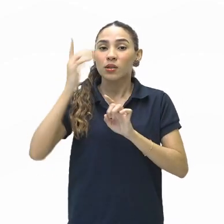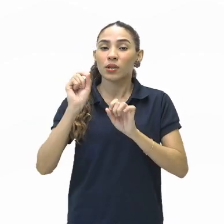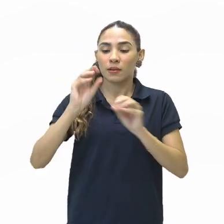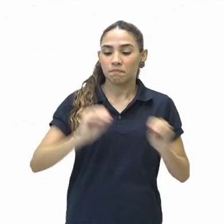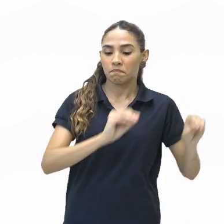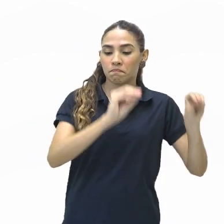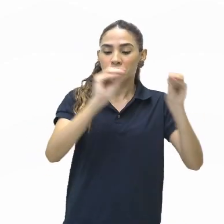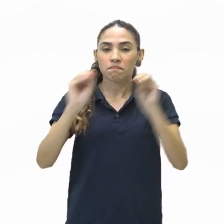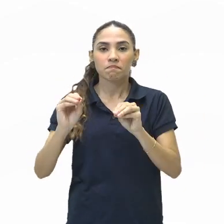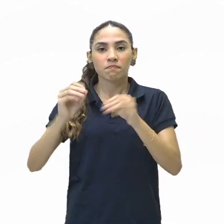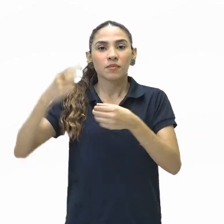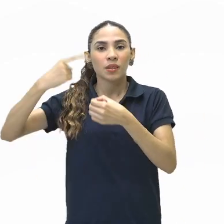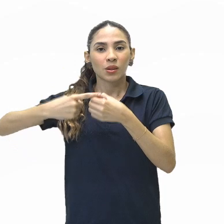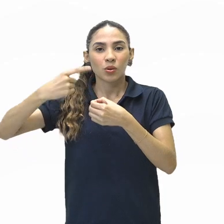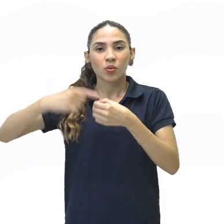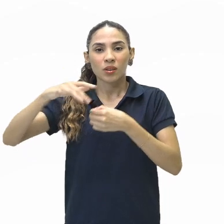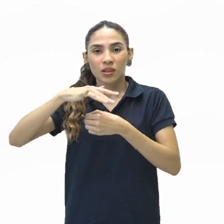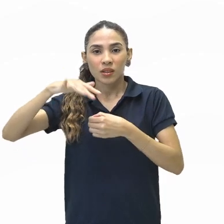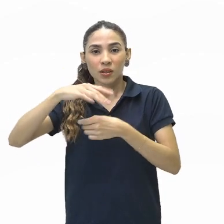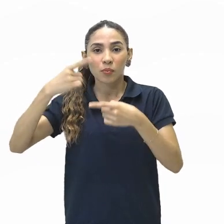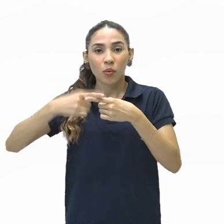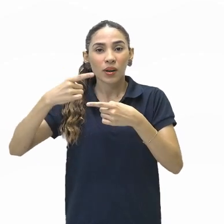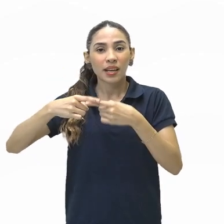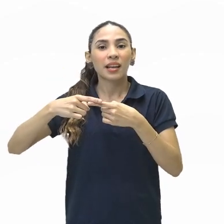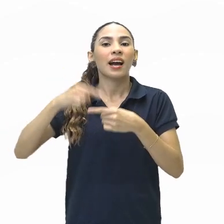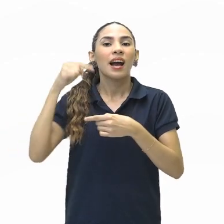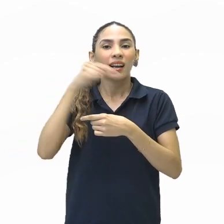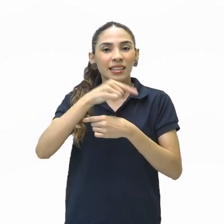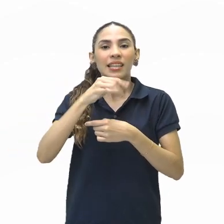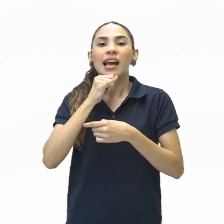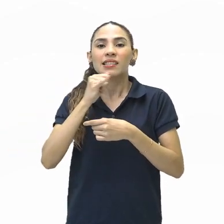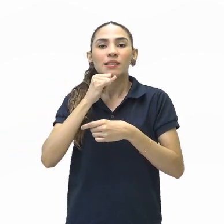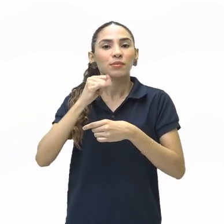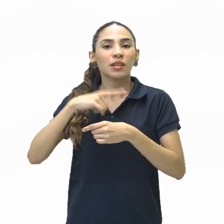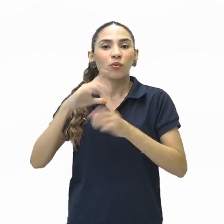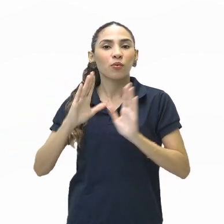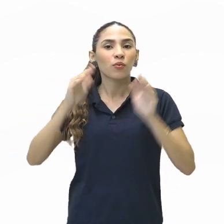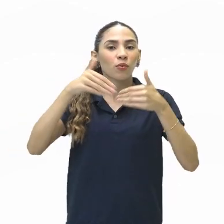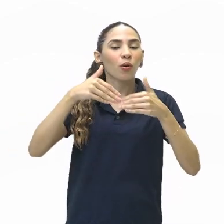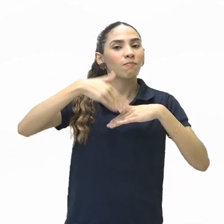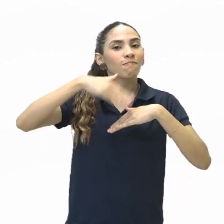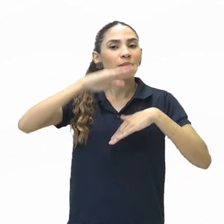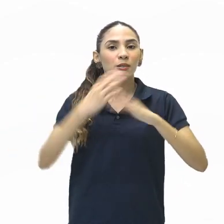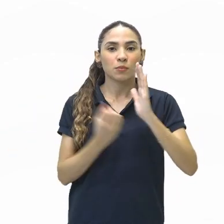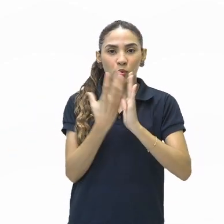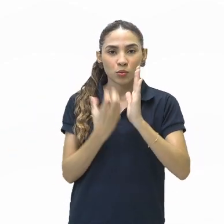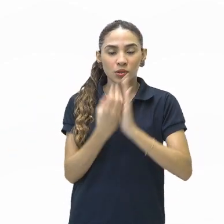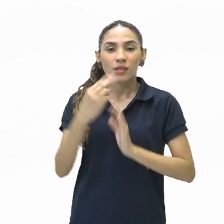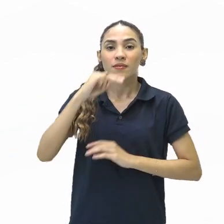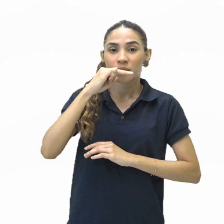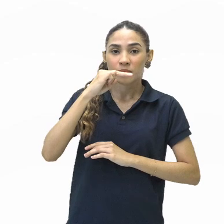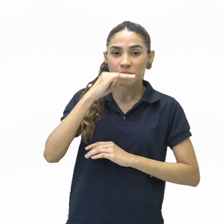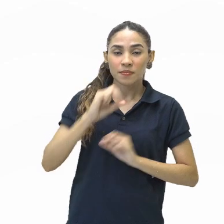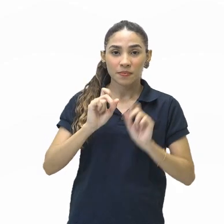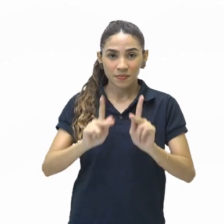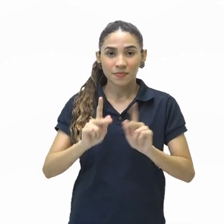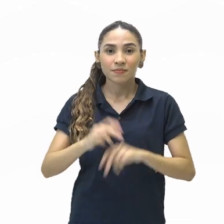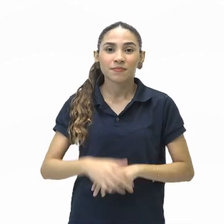região por conta dessas áreas do litoral estarem voltadas para essa produção da cana-de-açúcar, certo? Então,